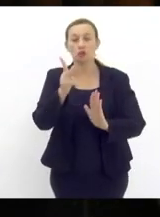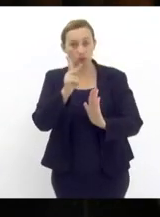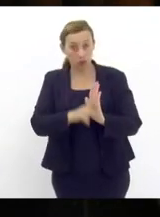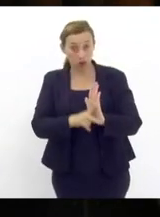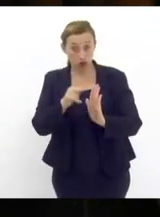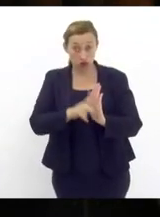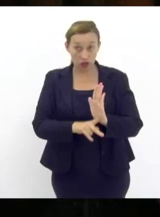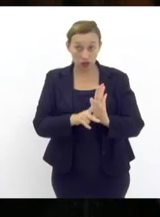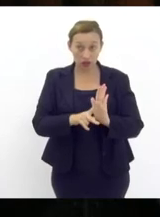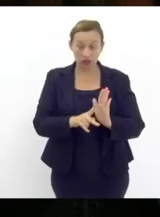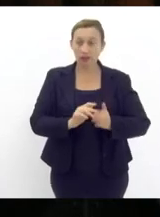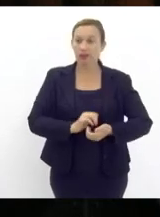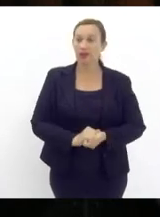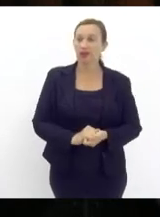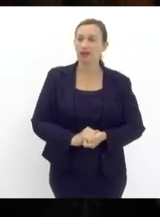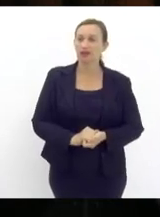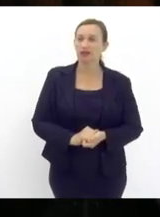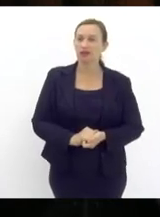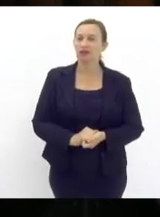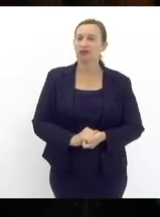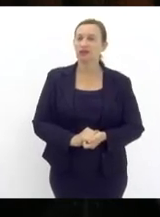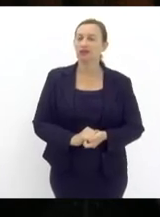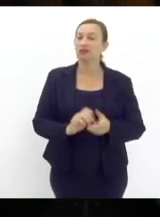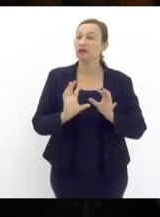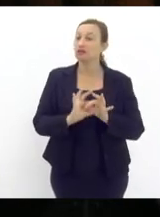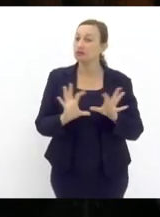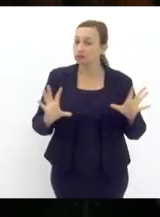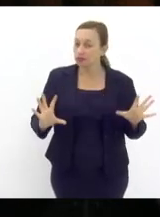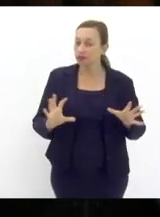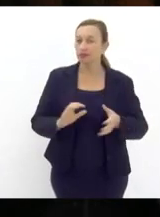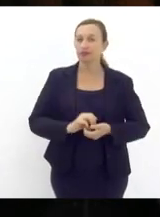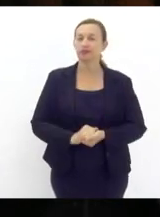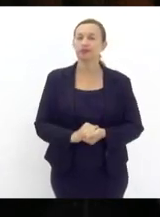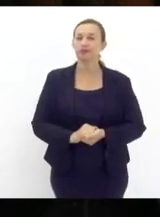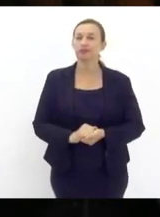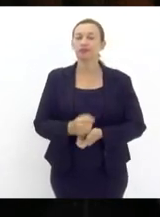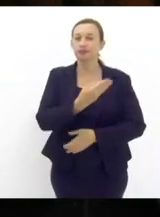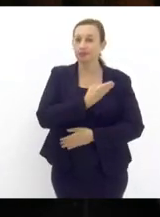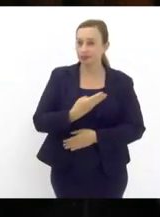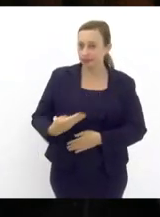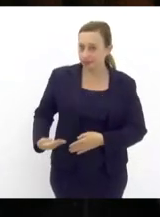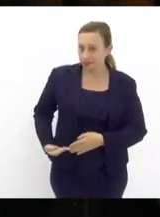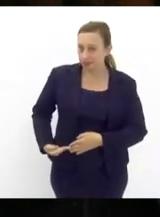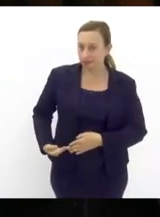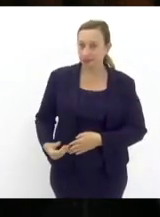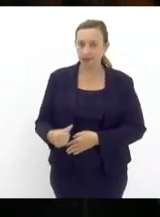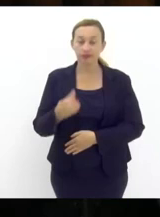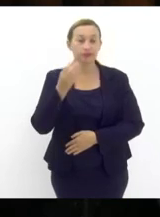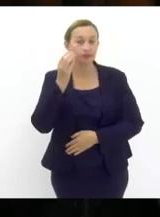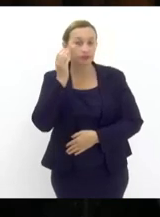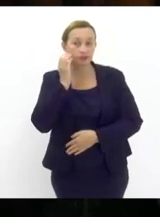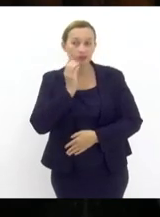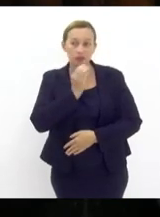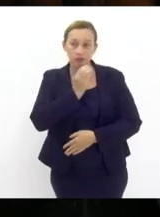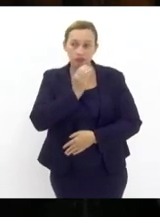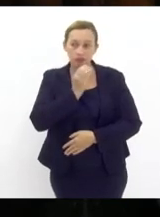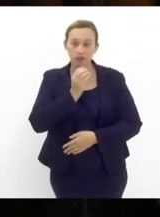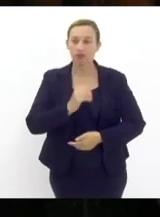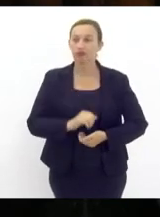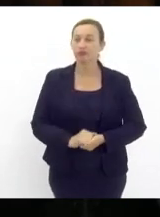para que ele seja autorizativo para o governador Cláudio Castro